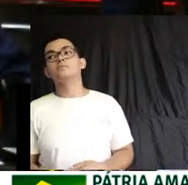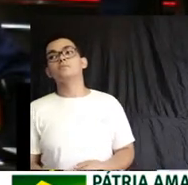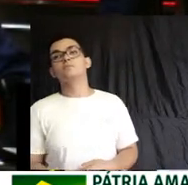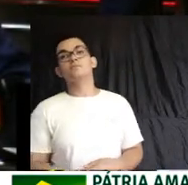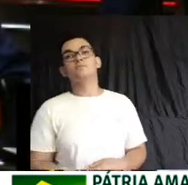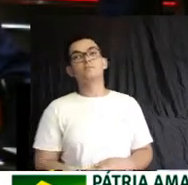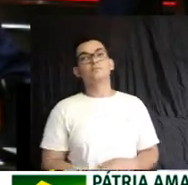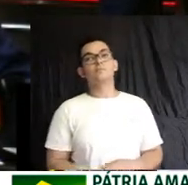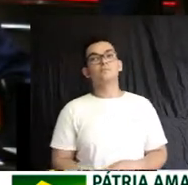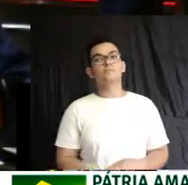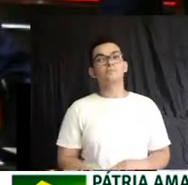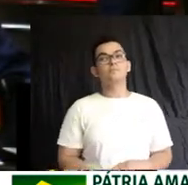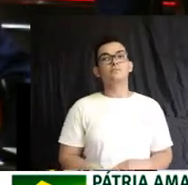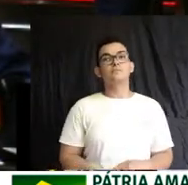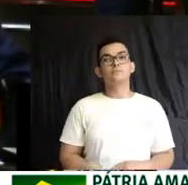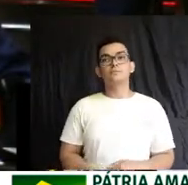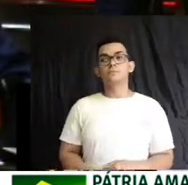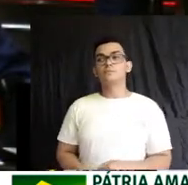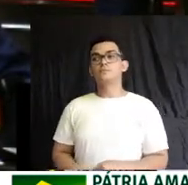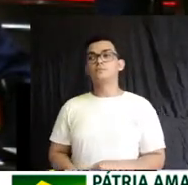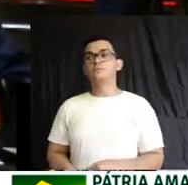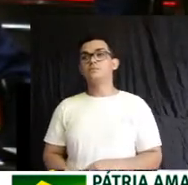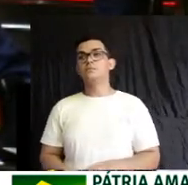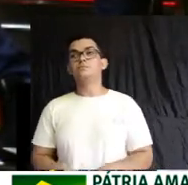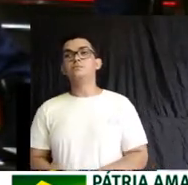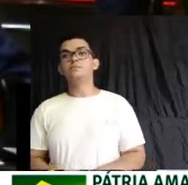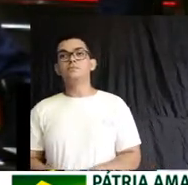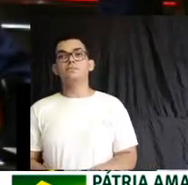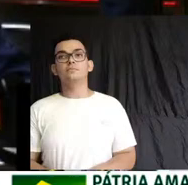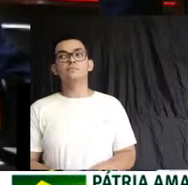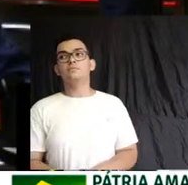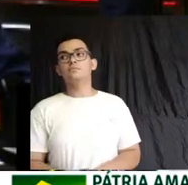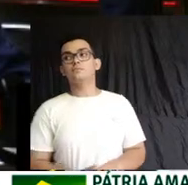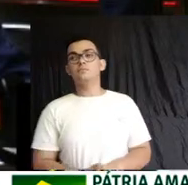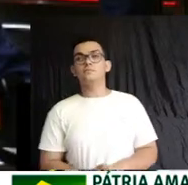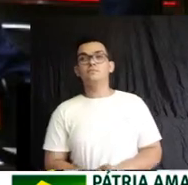arise. I know life sound too much.